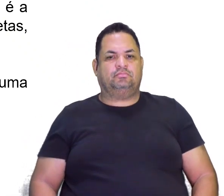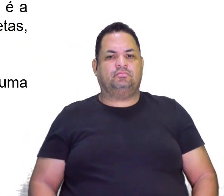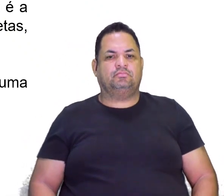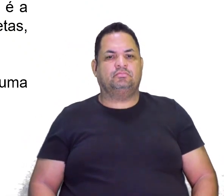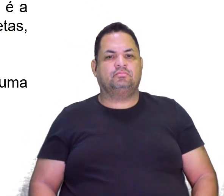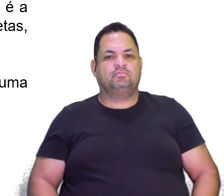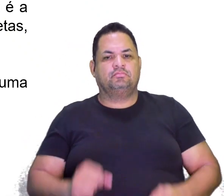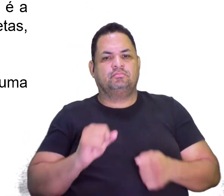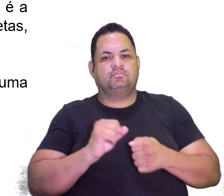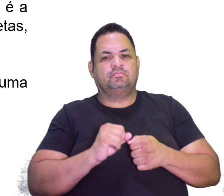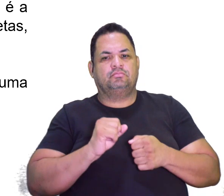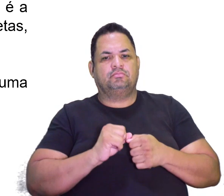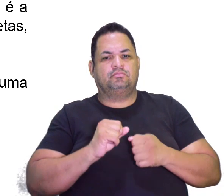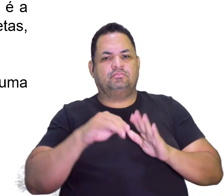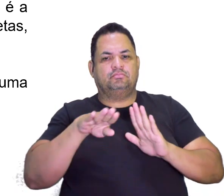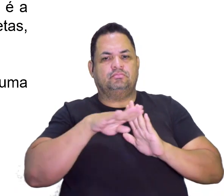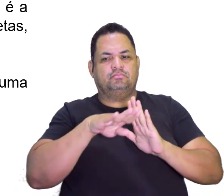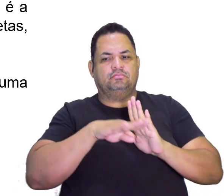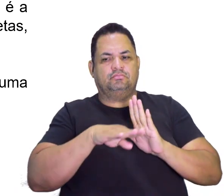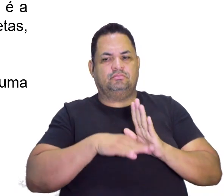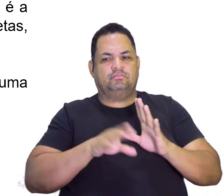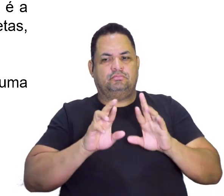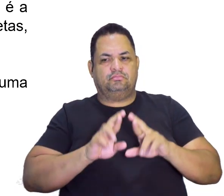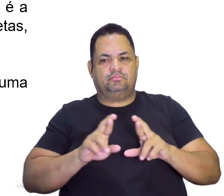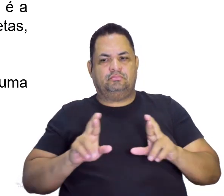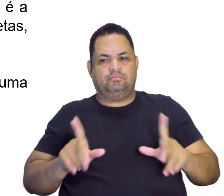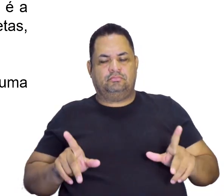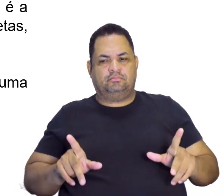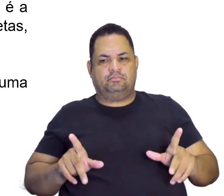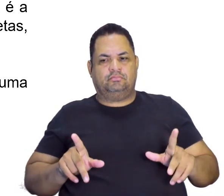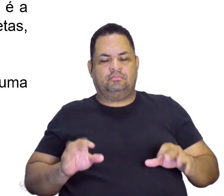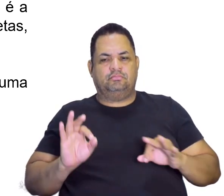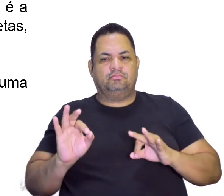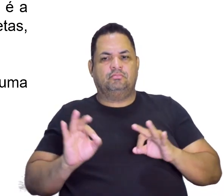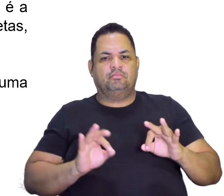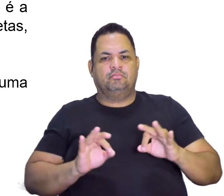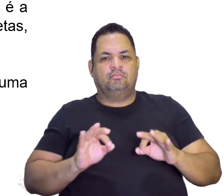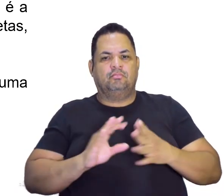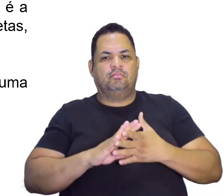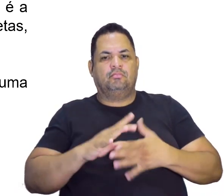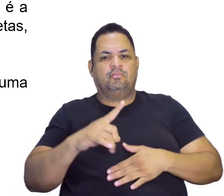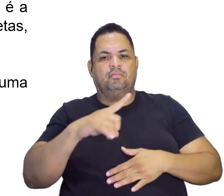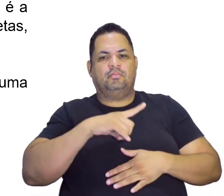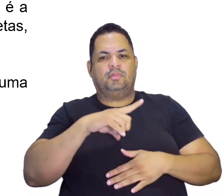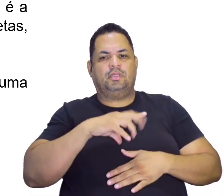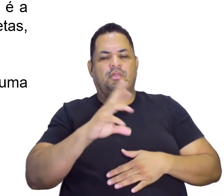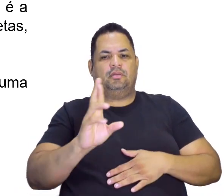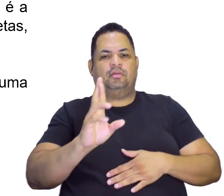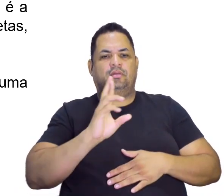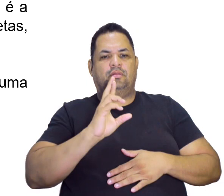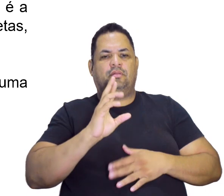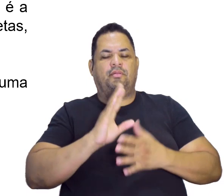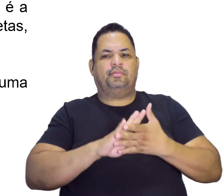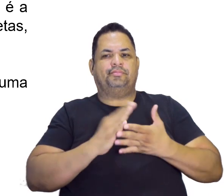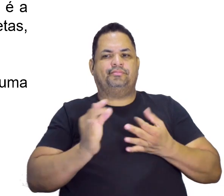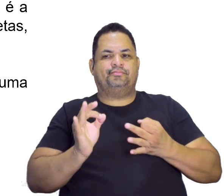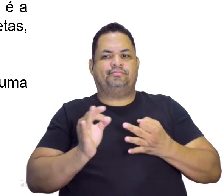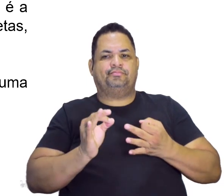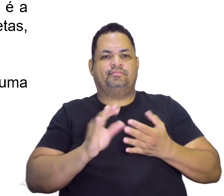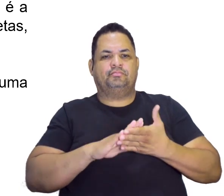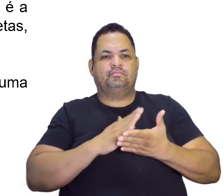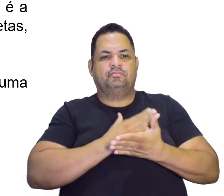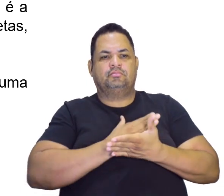fazendo esses procedimentos aí diferenciados, né, eles foram obtendo resultados e esses